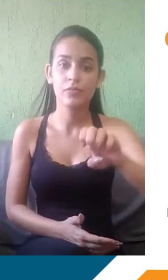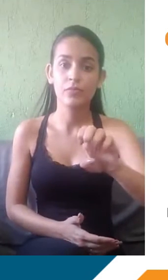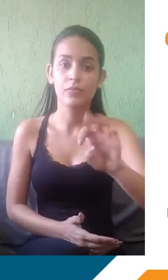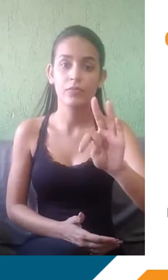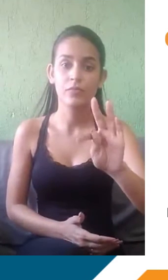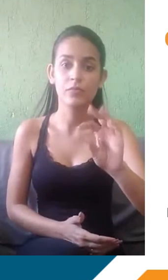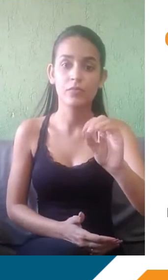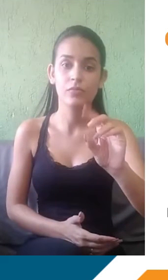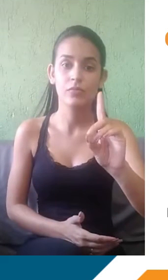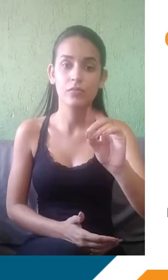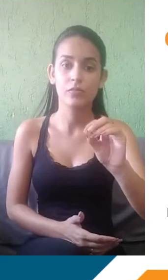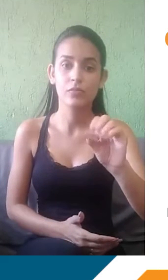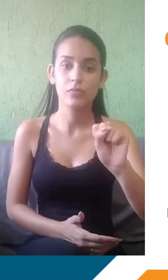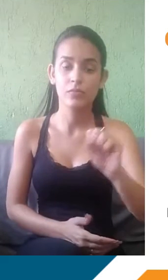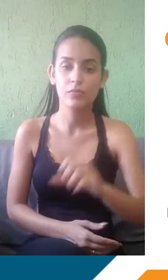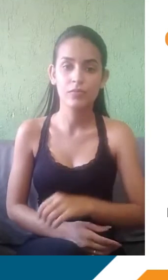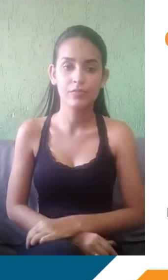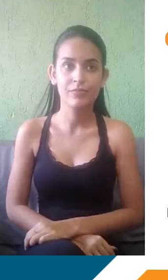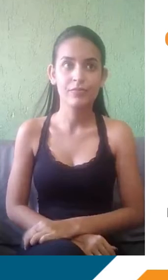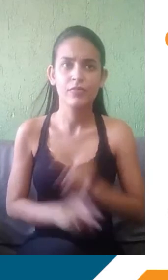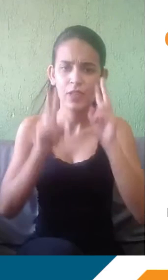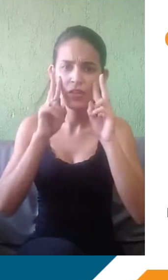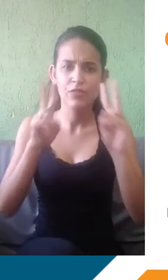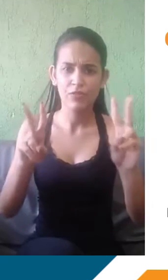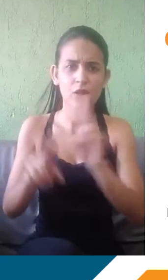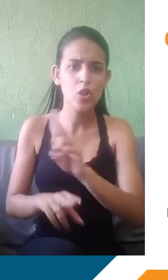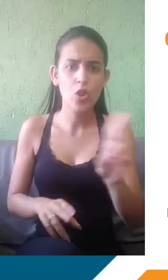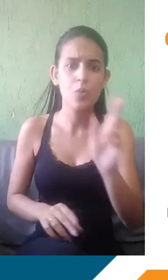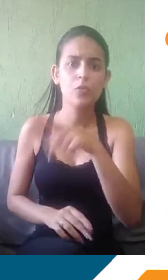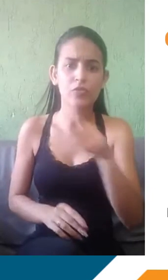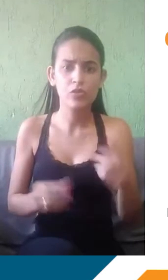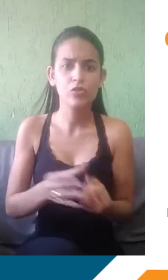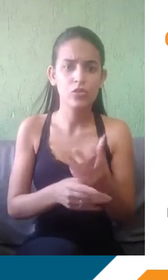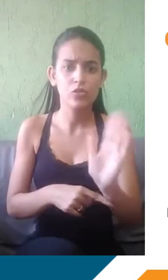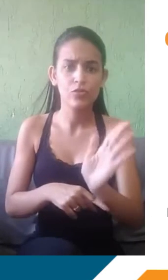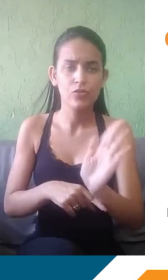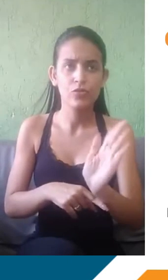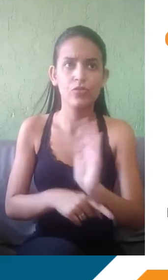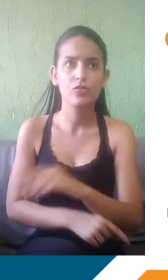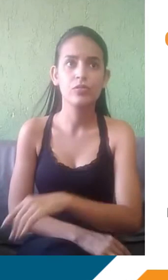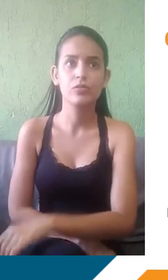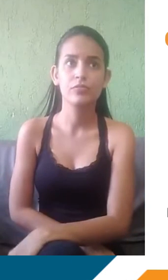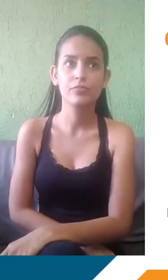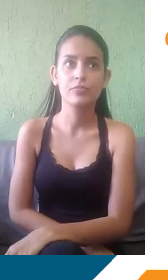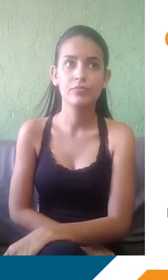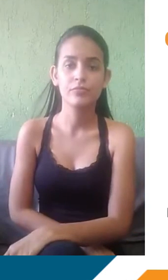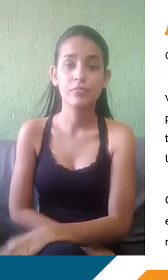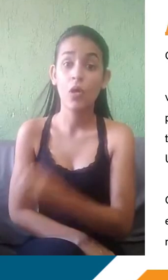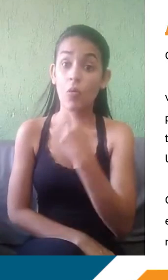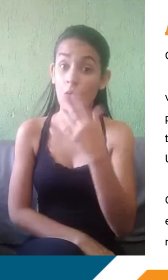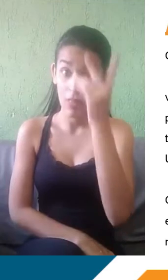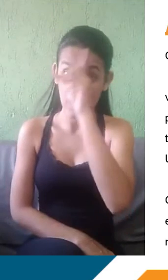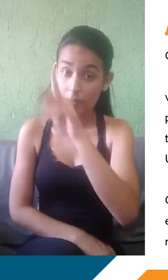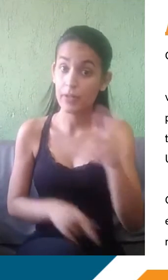organizado por Natália, Carla, eu e Rafael, mediadores de língua portuguesa do PVS de 2020.